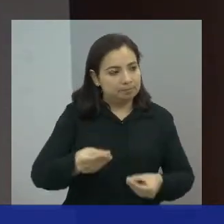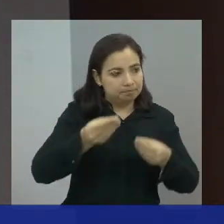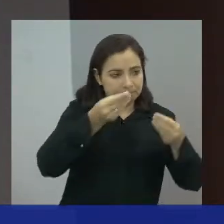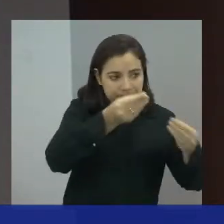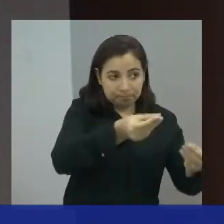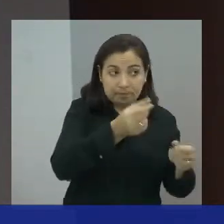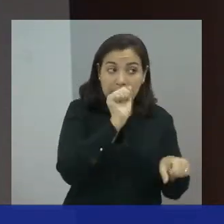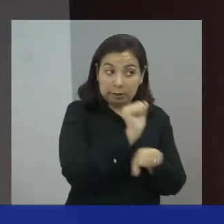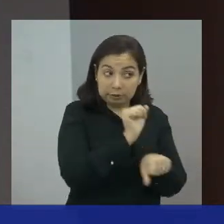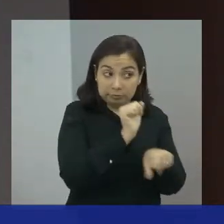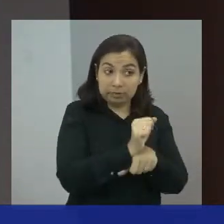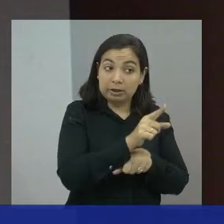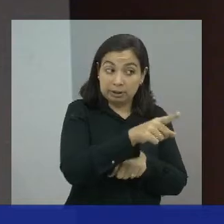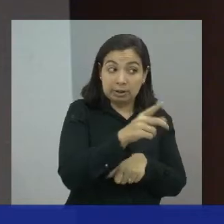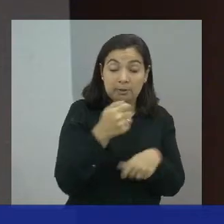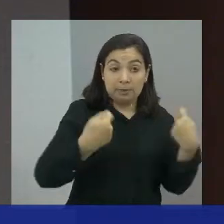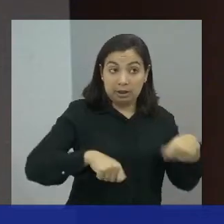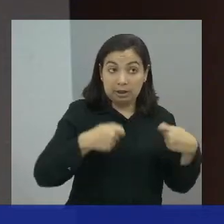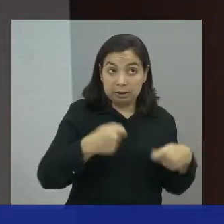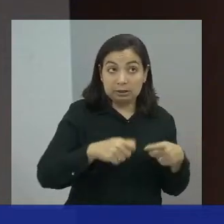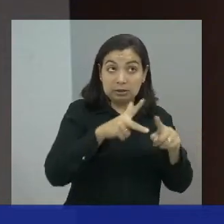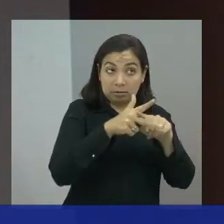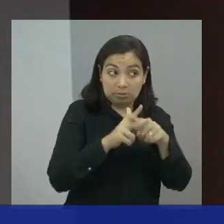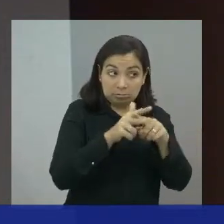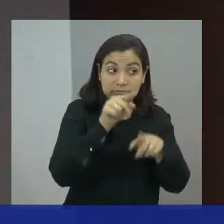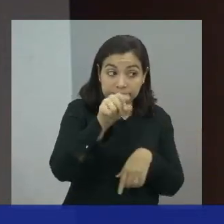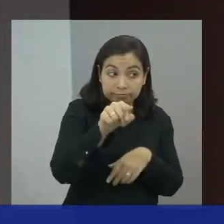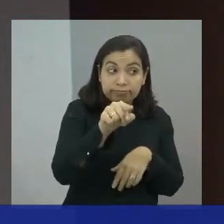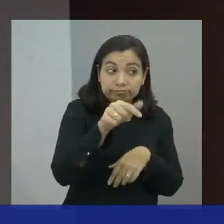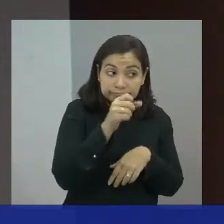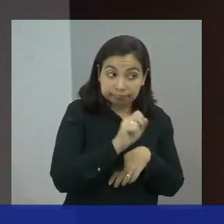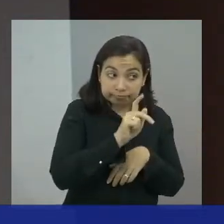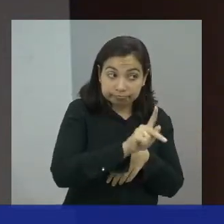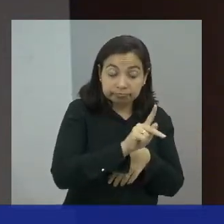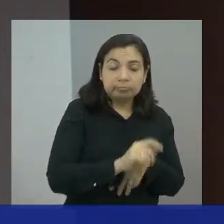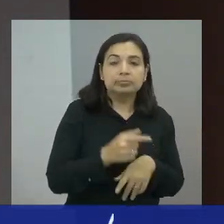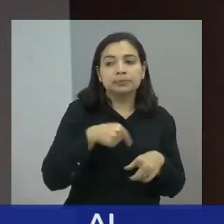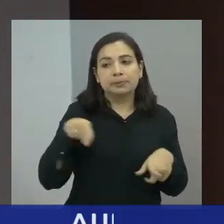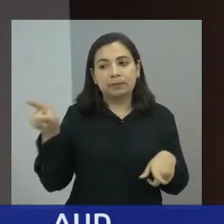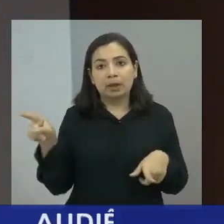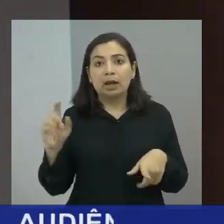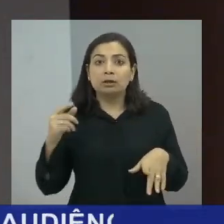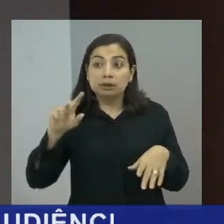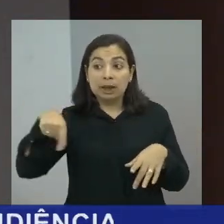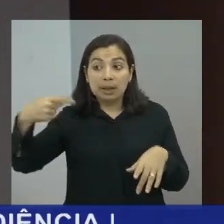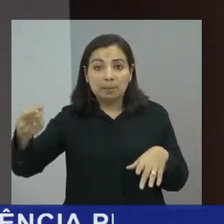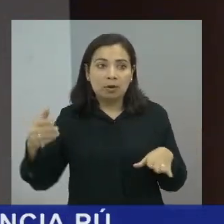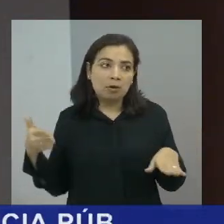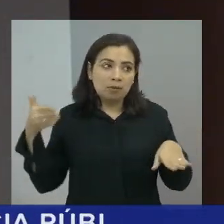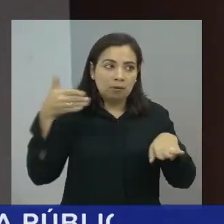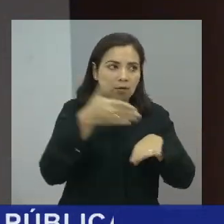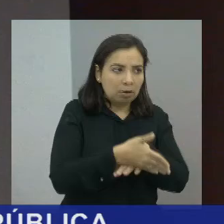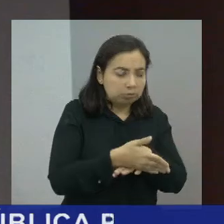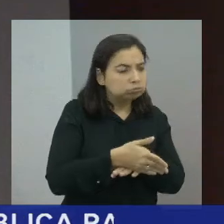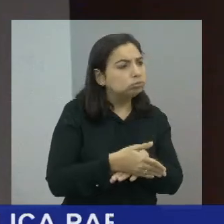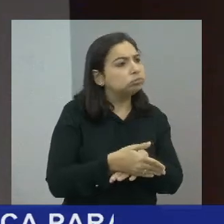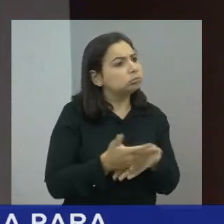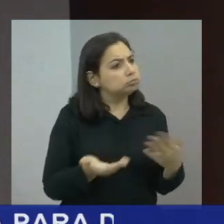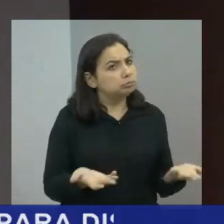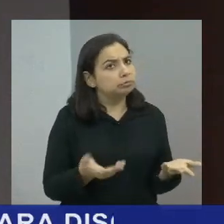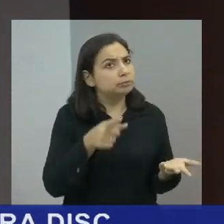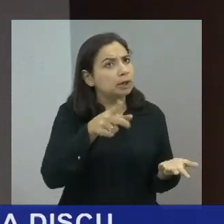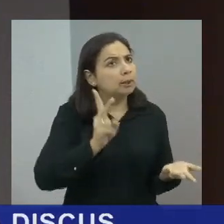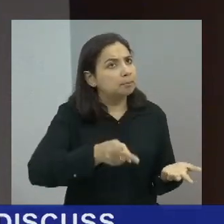notificação, e, se a pessoa não cumprir essa notificação, o fiscal precisa fazer mais um documento